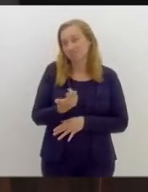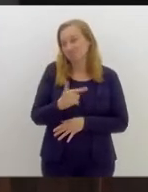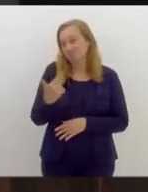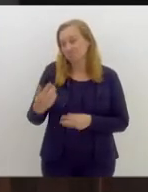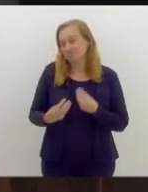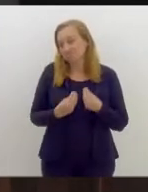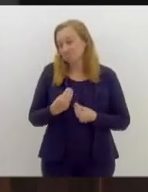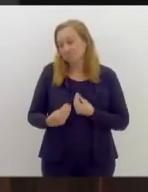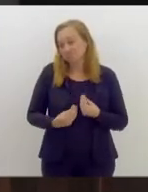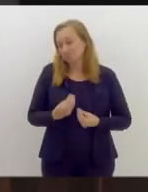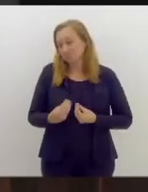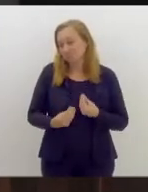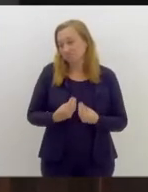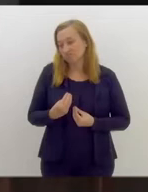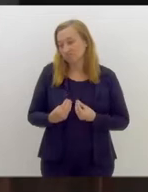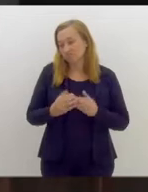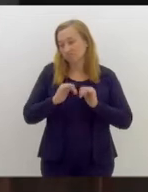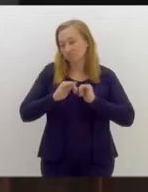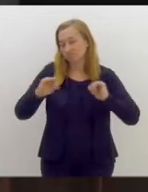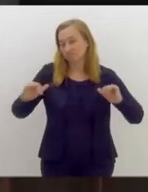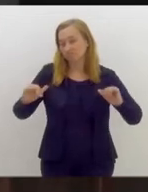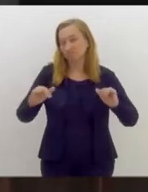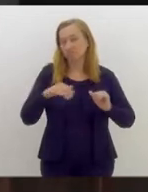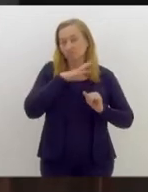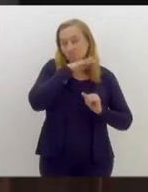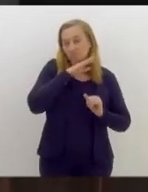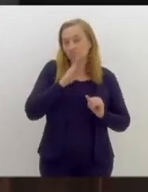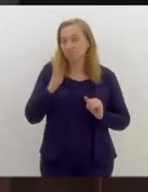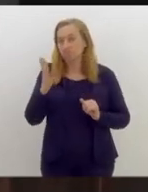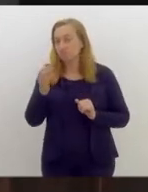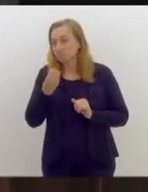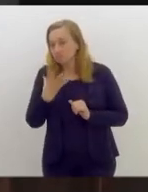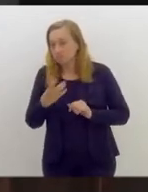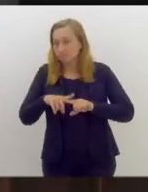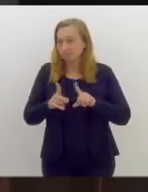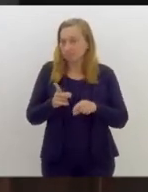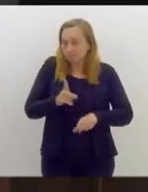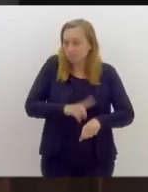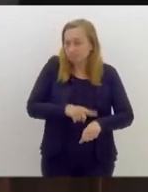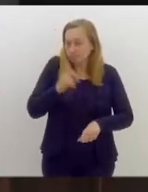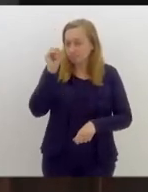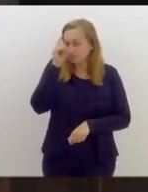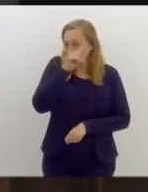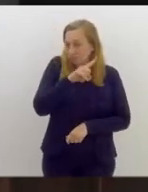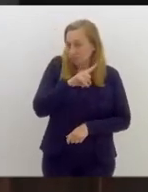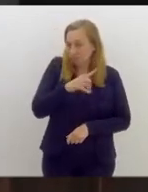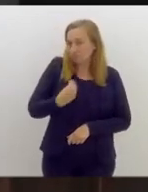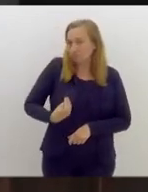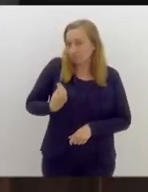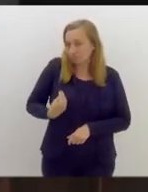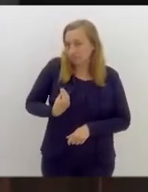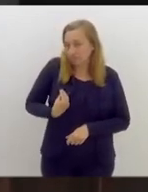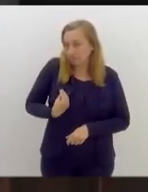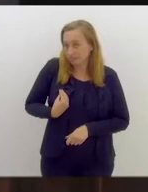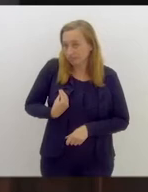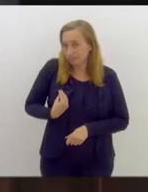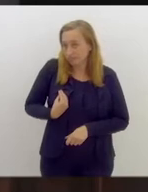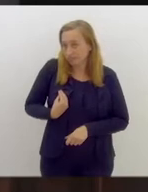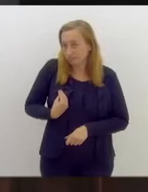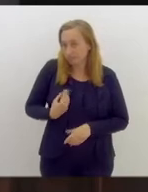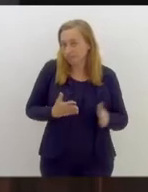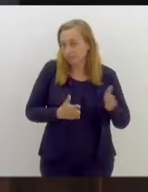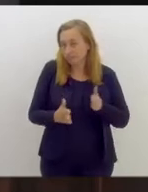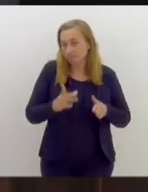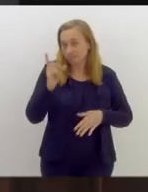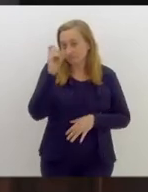como separar o joio do trigo. Mas quando você está no momento difícil, que você está passando por uma etapa